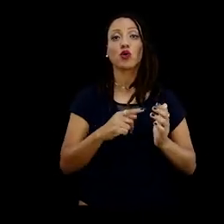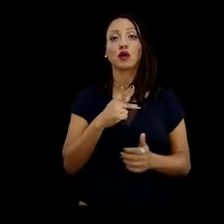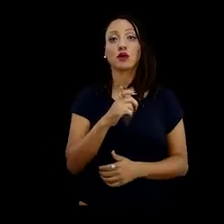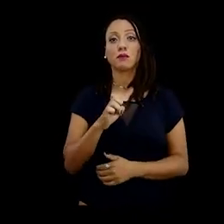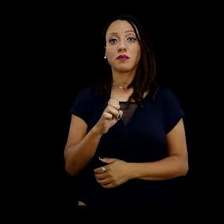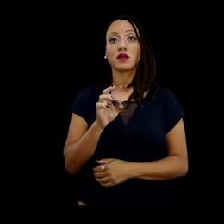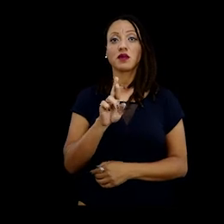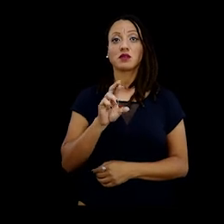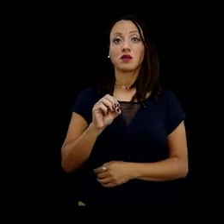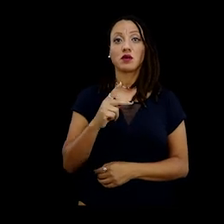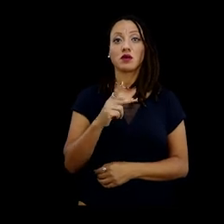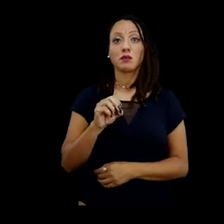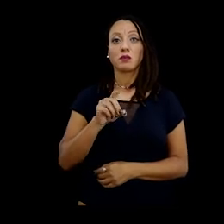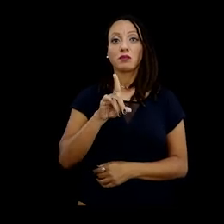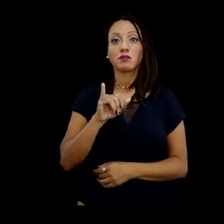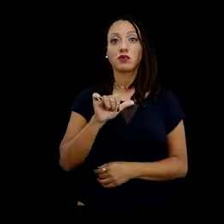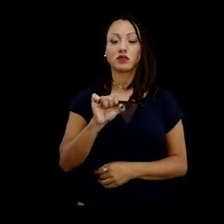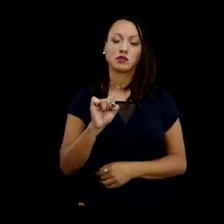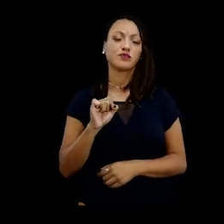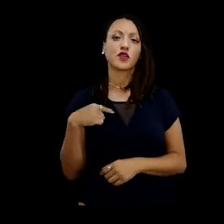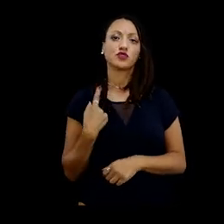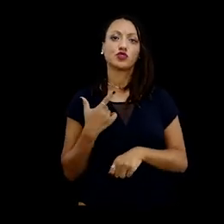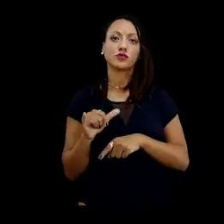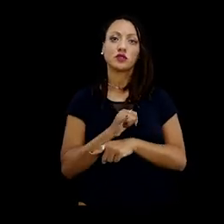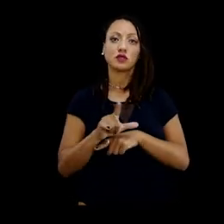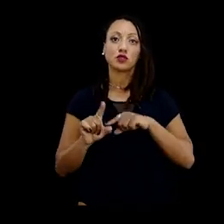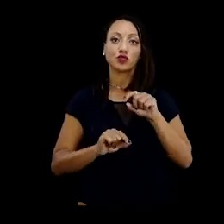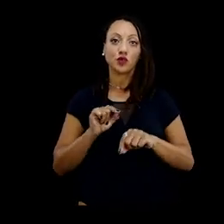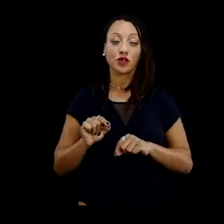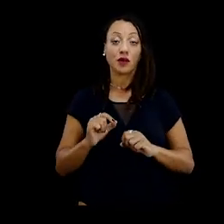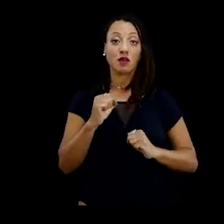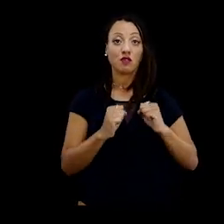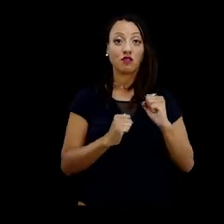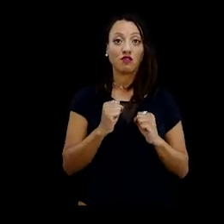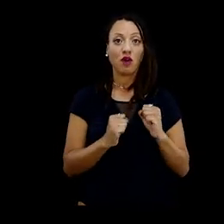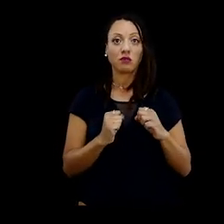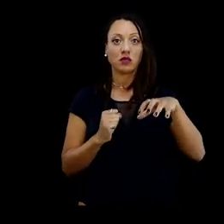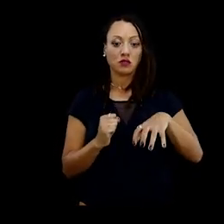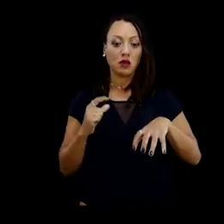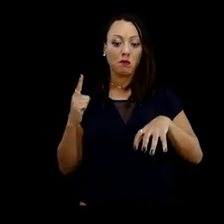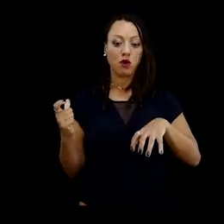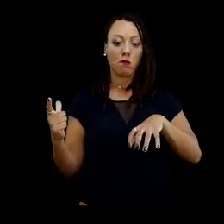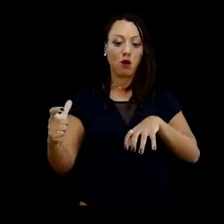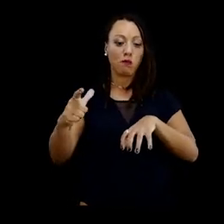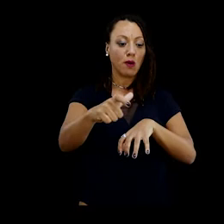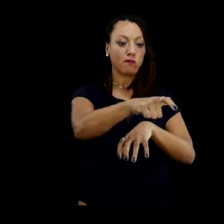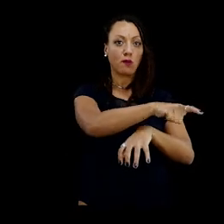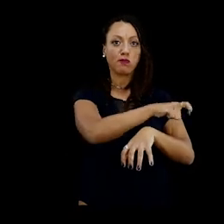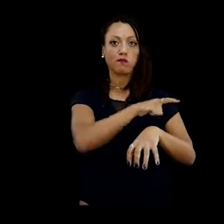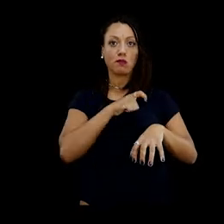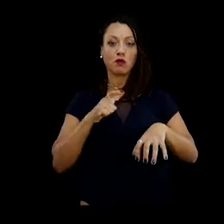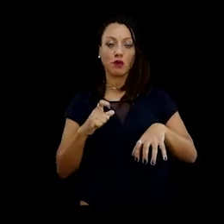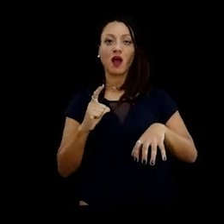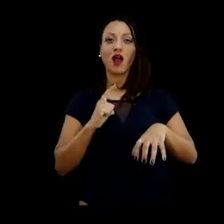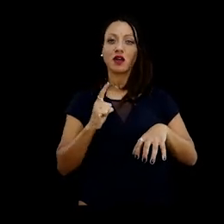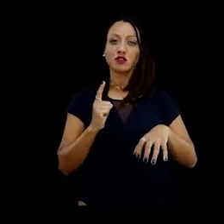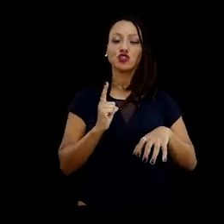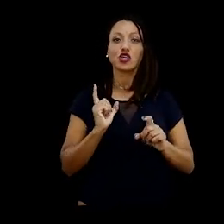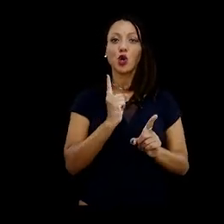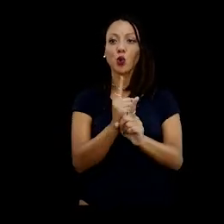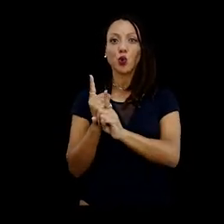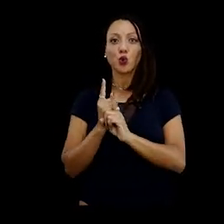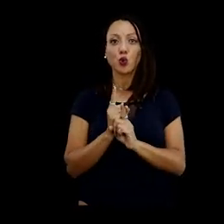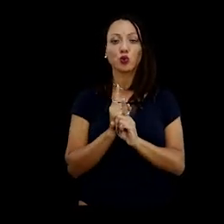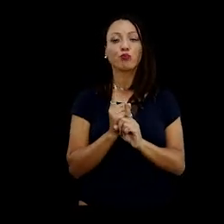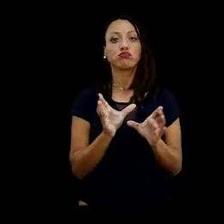Nós fotografamos a fábrica e os arredores, e durante os encontros com um grupo aí de